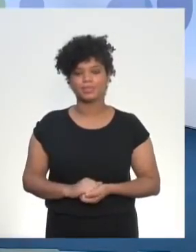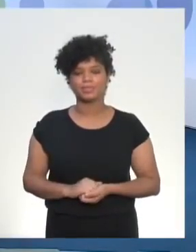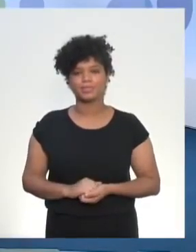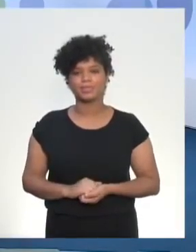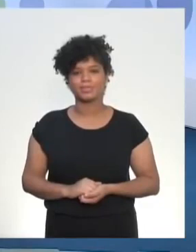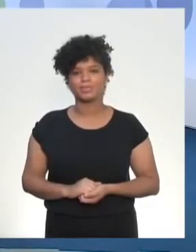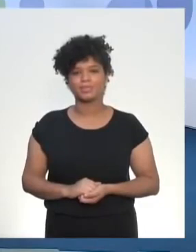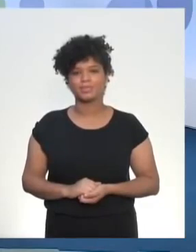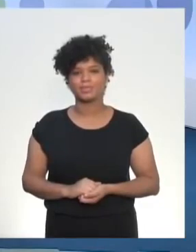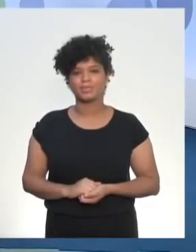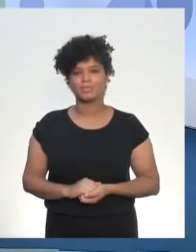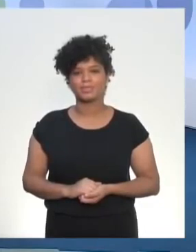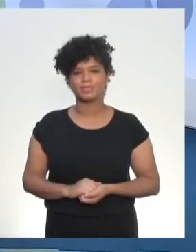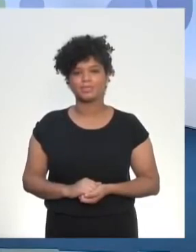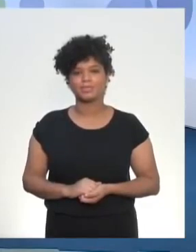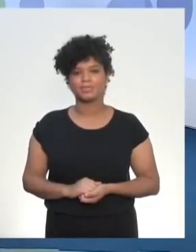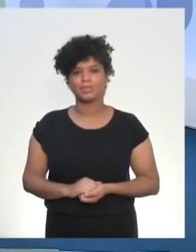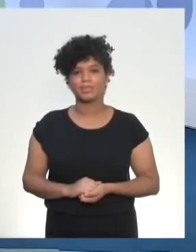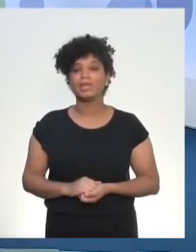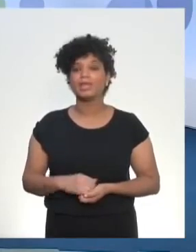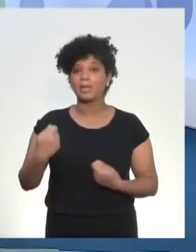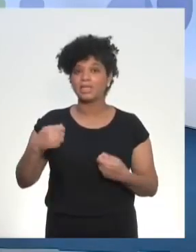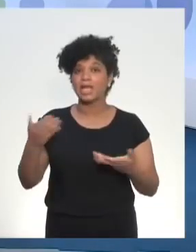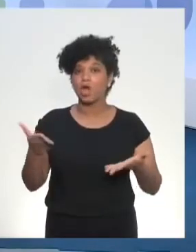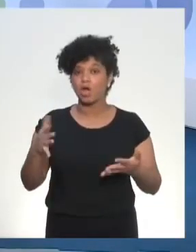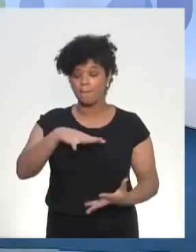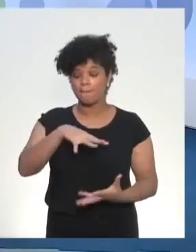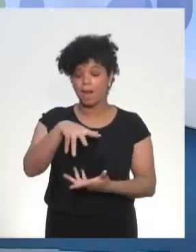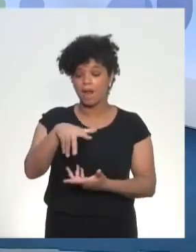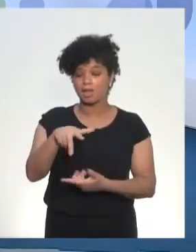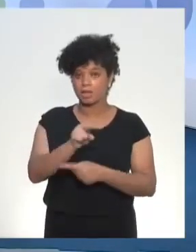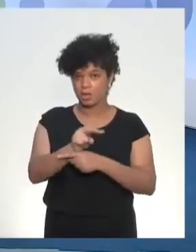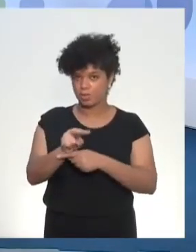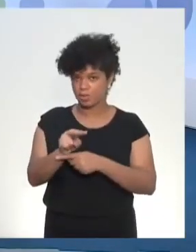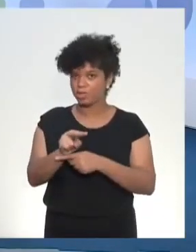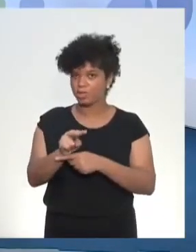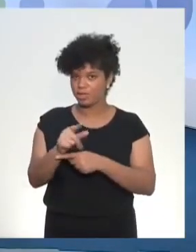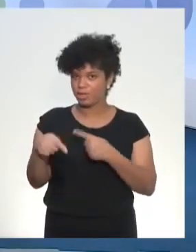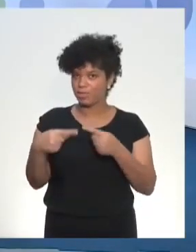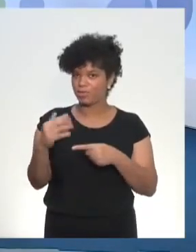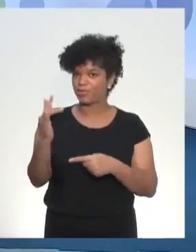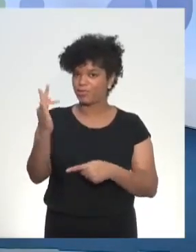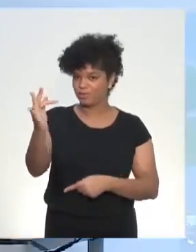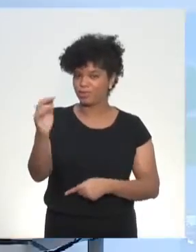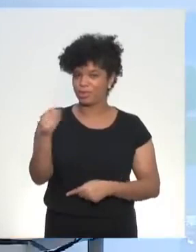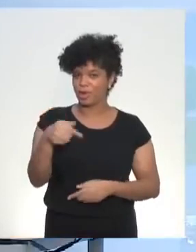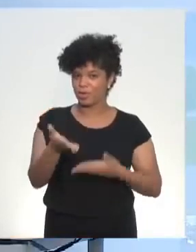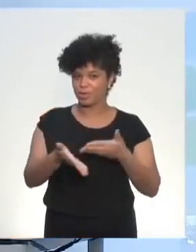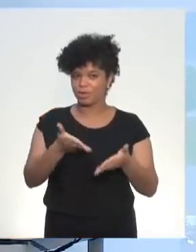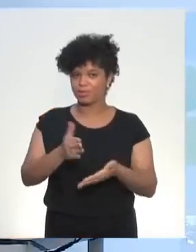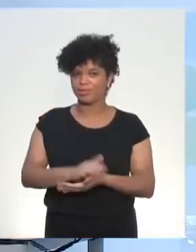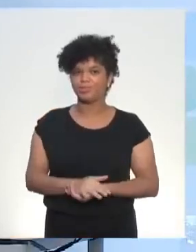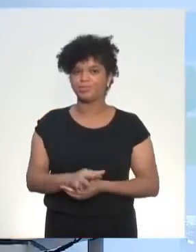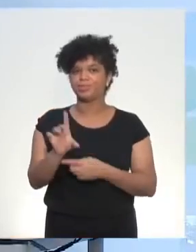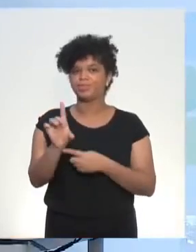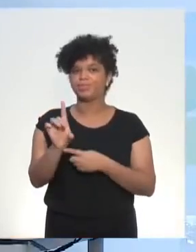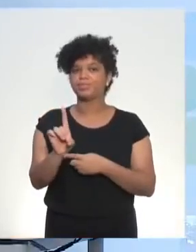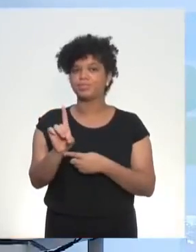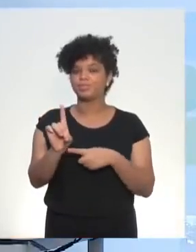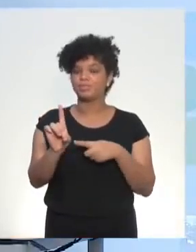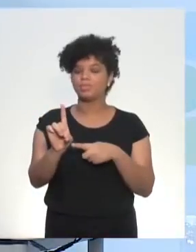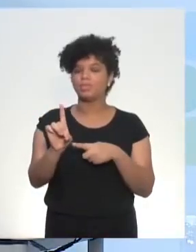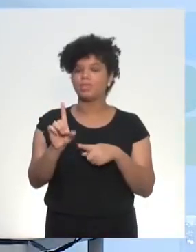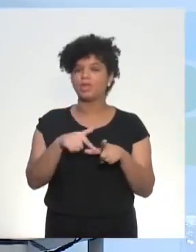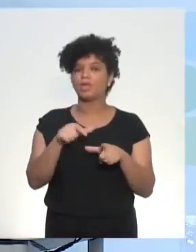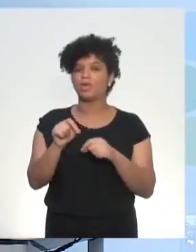our planet. Precisar That's it. tomar conta daqui primeiro, né? Mas tudo bem. Ok, aí aqui da D, a gente vê que tem uma pergunta, ó.